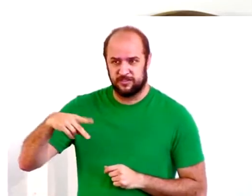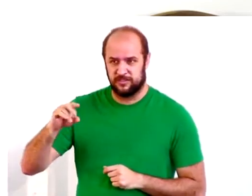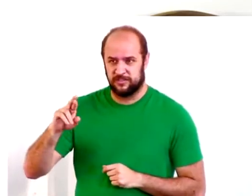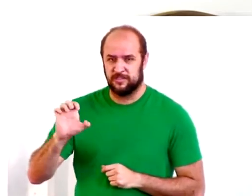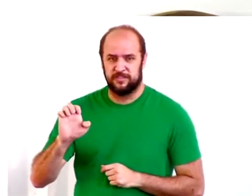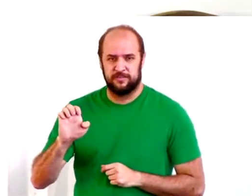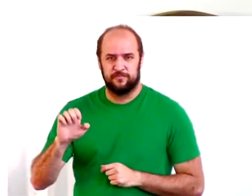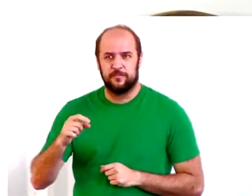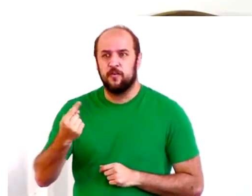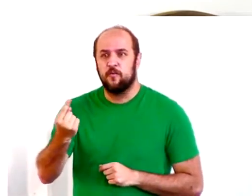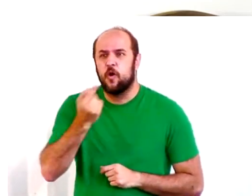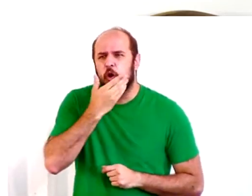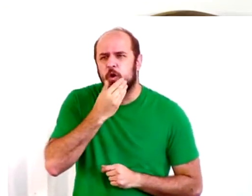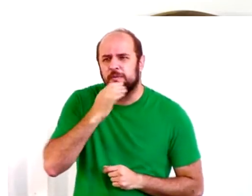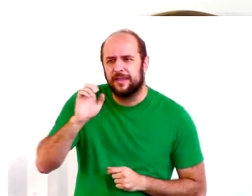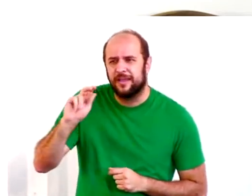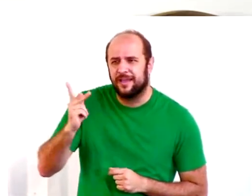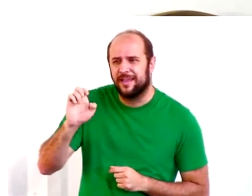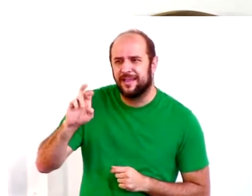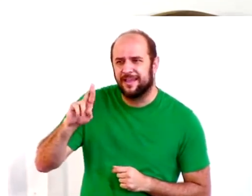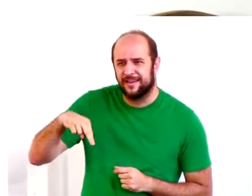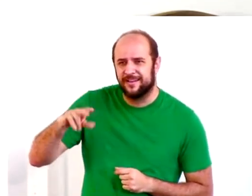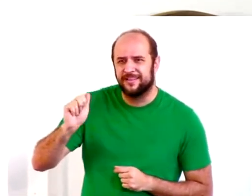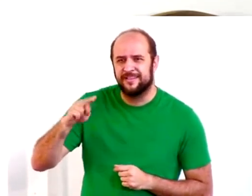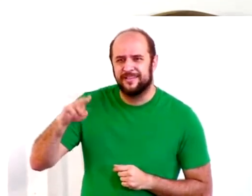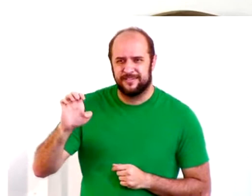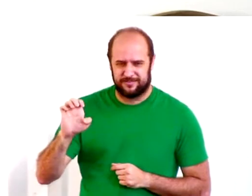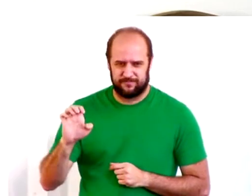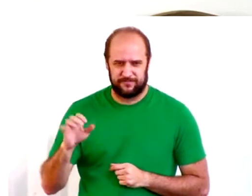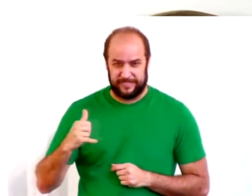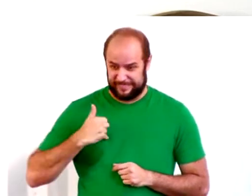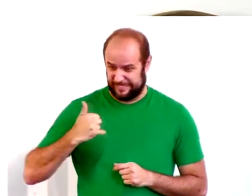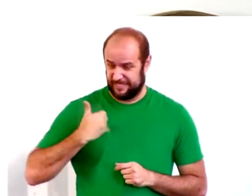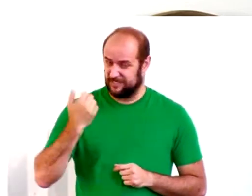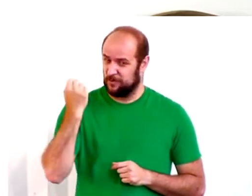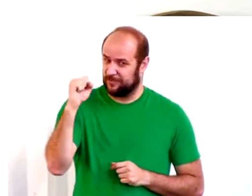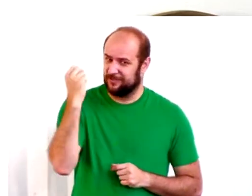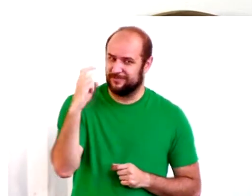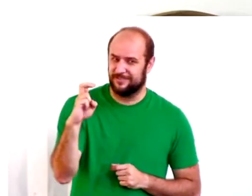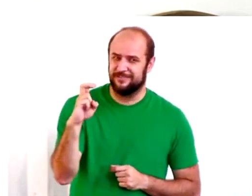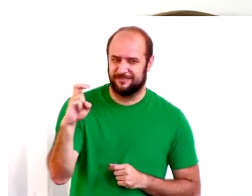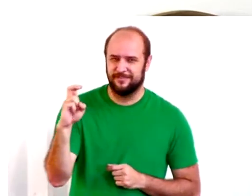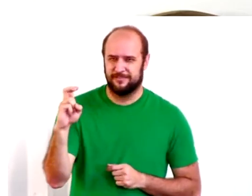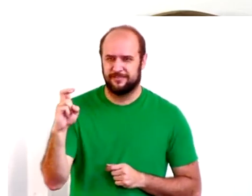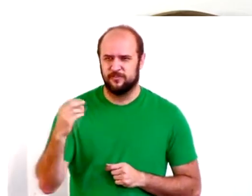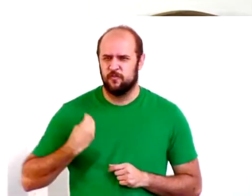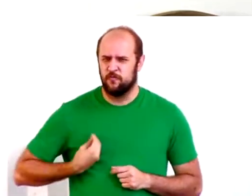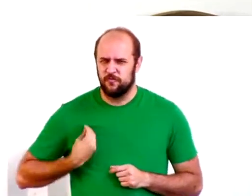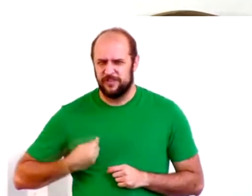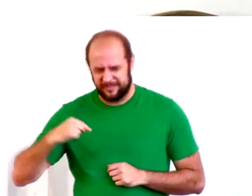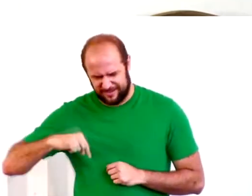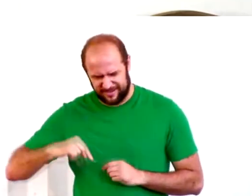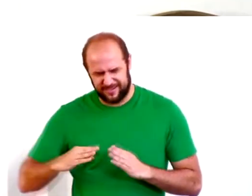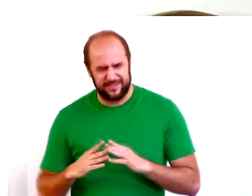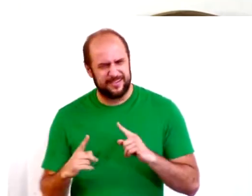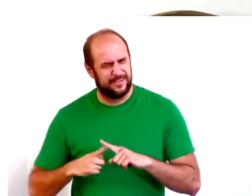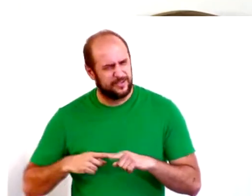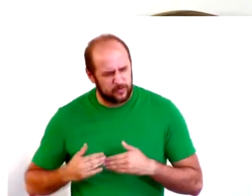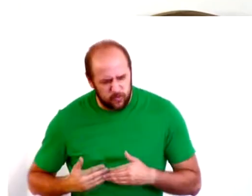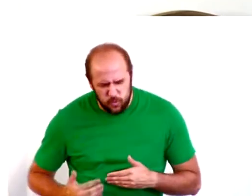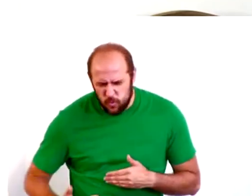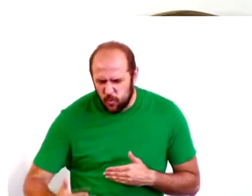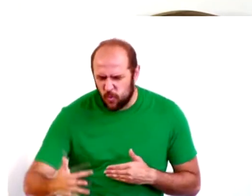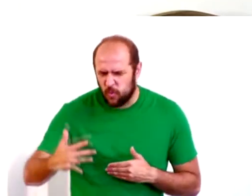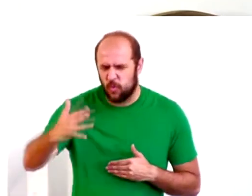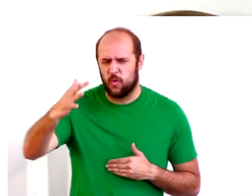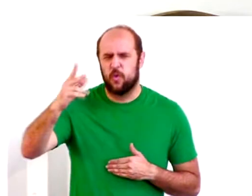Hernani. E ele conversou um pouquinho conosco, ele tem 85 anos, e viveu aqui a sua vida inteira, 3